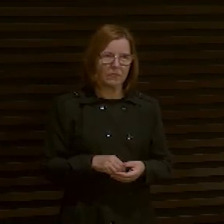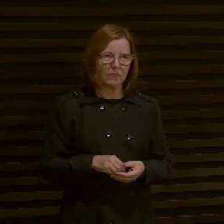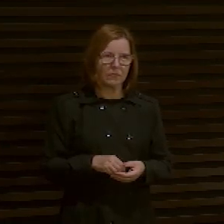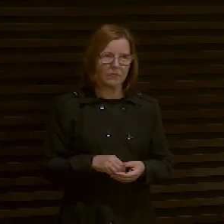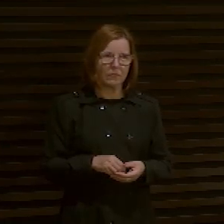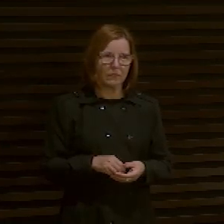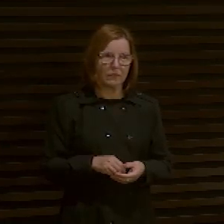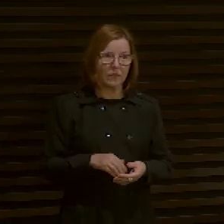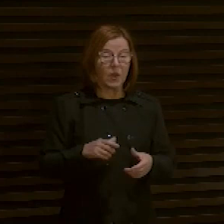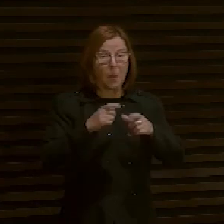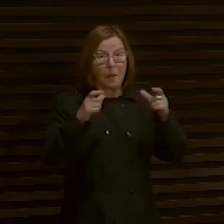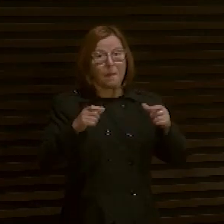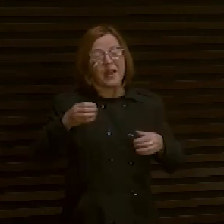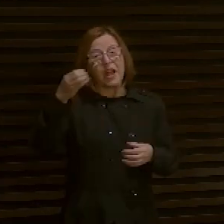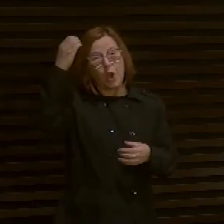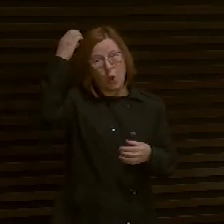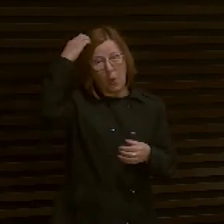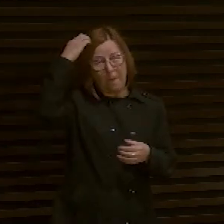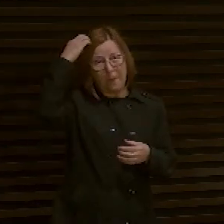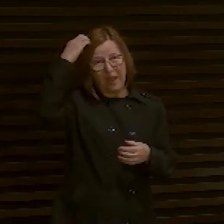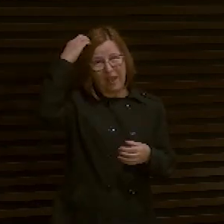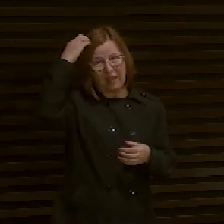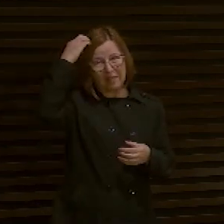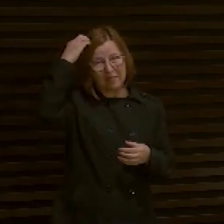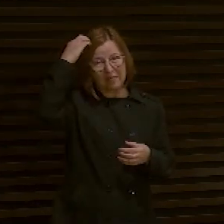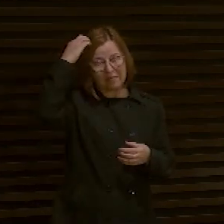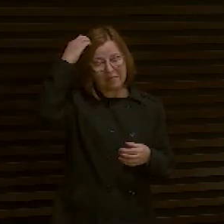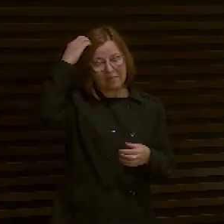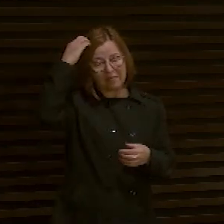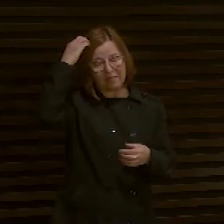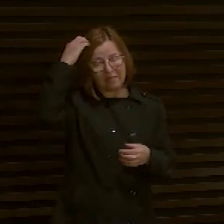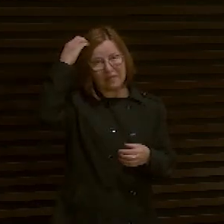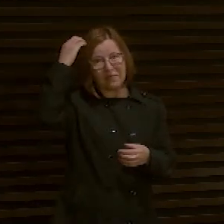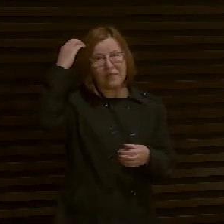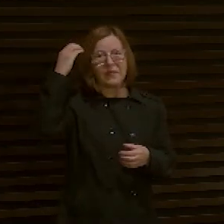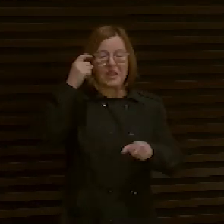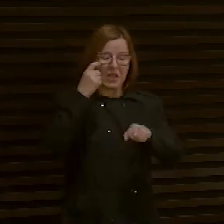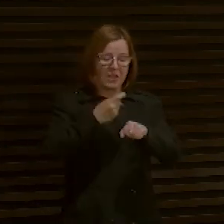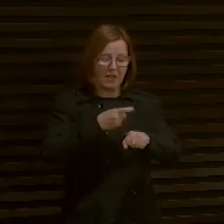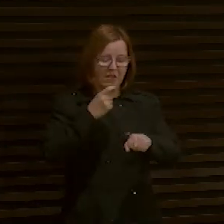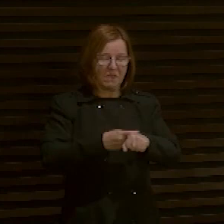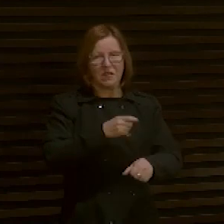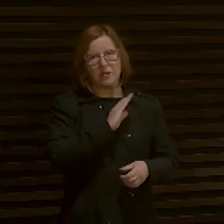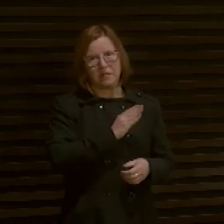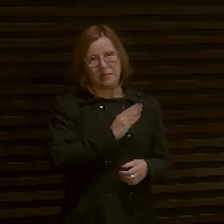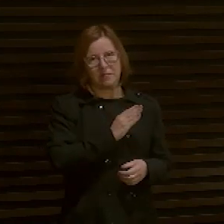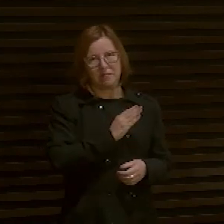Então, o maior culpado da situação dessa cidade é a dureza do coração humano. É o pecado do ser